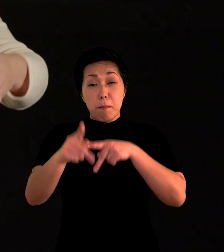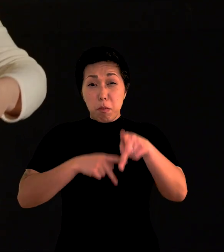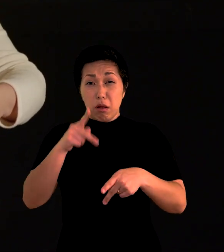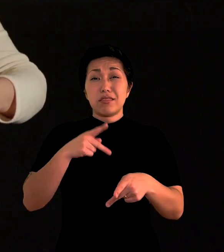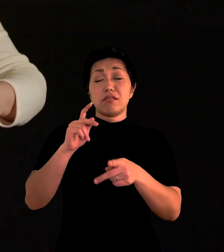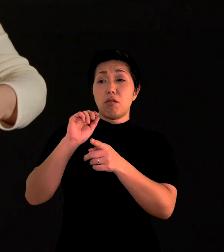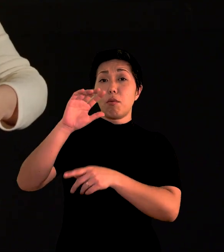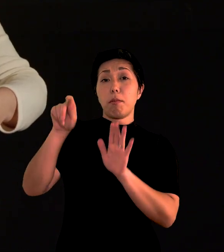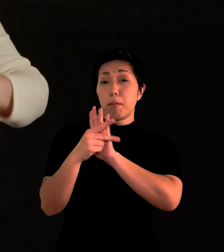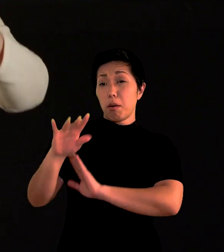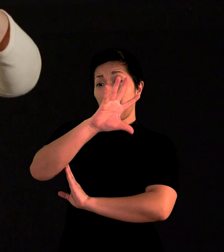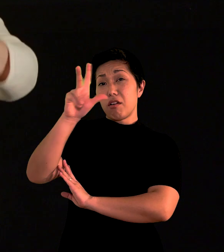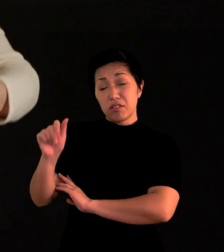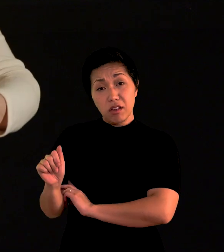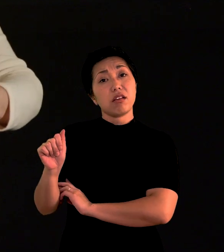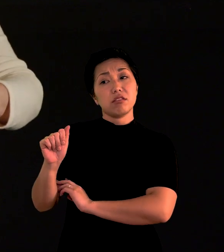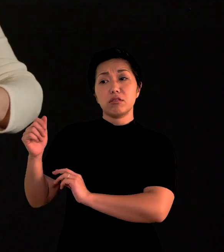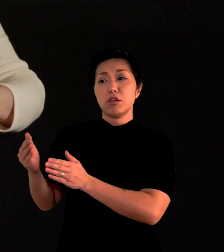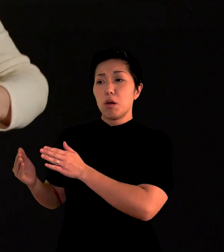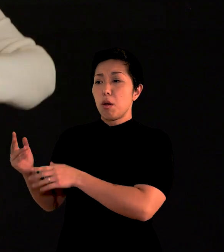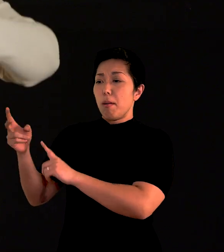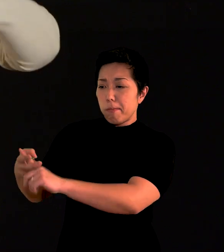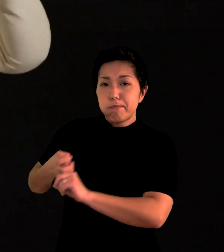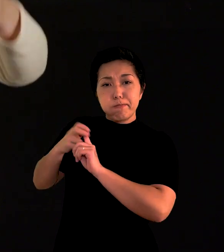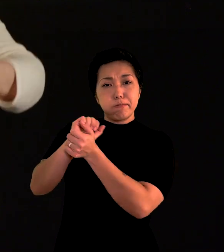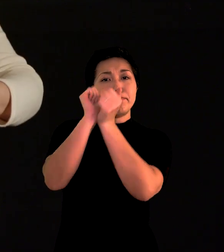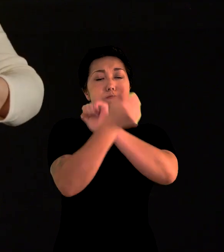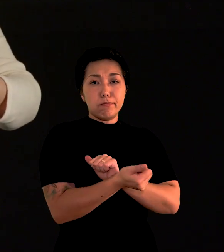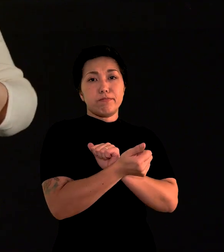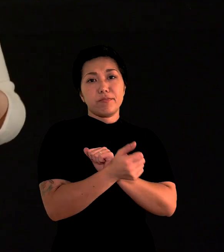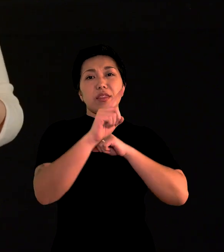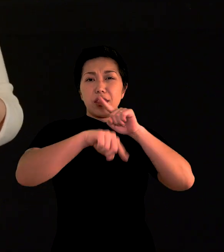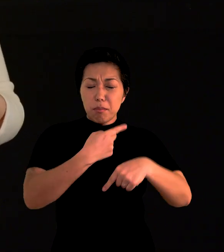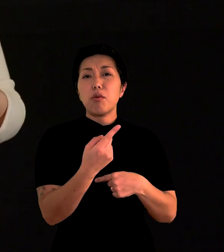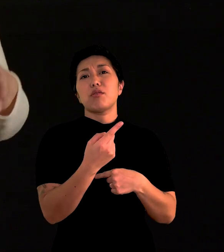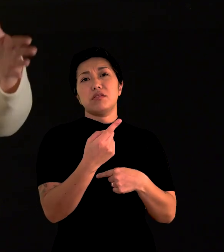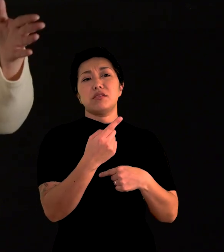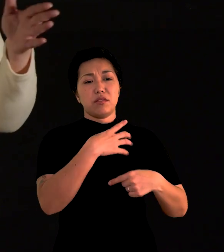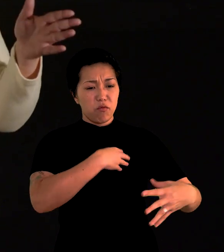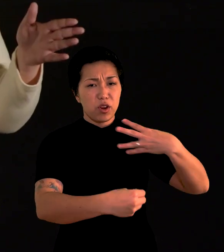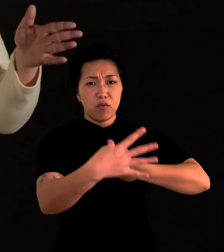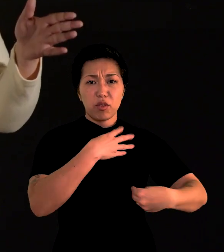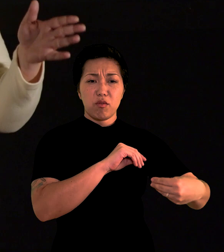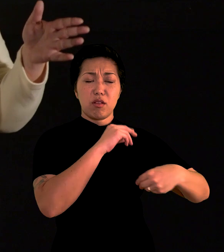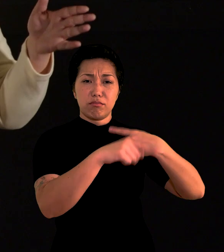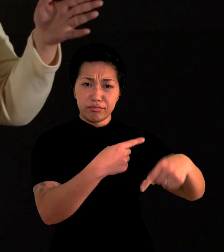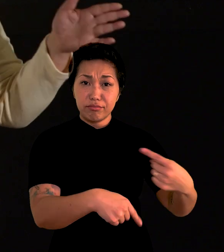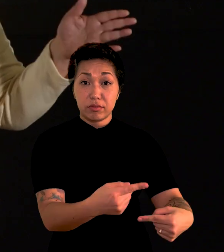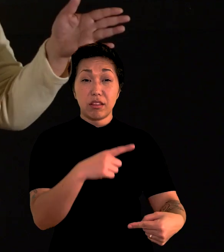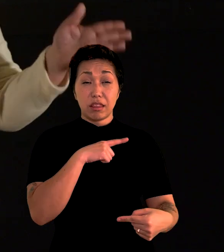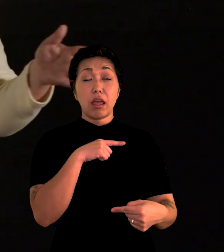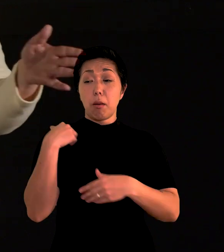diversas populações africanas para serem escravizadas, depois seus descendentes, né? Então, existe todo